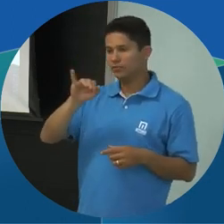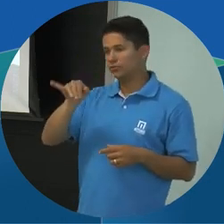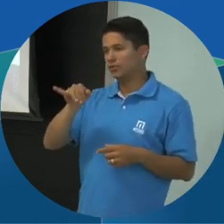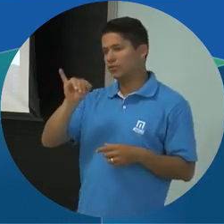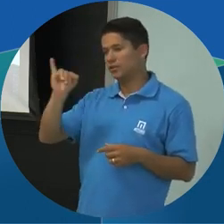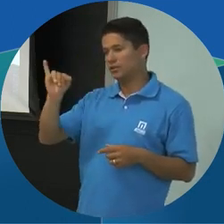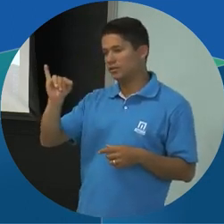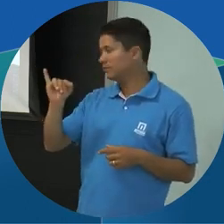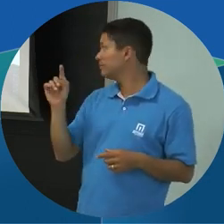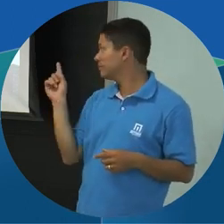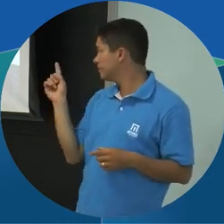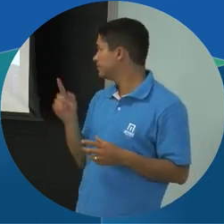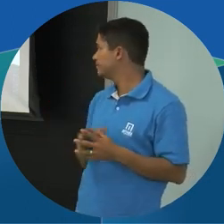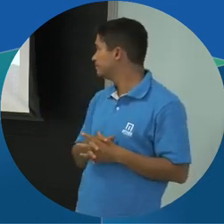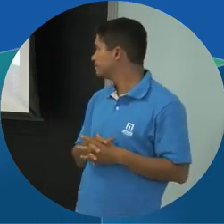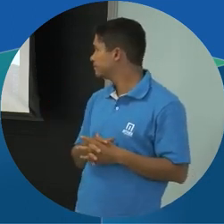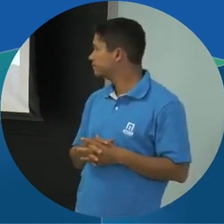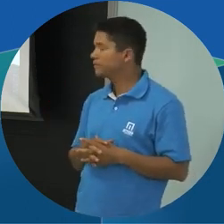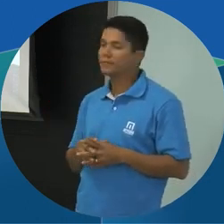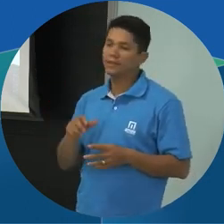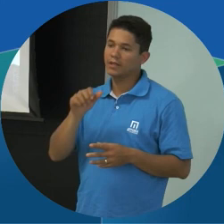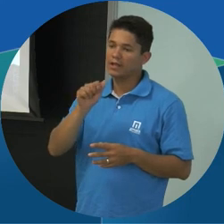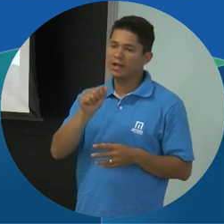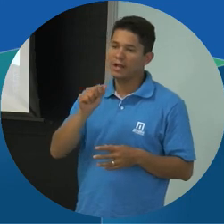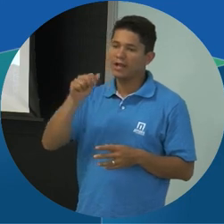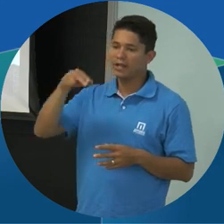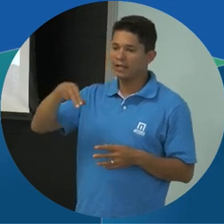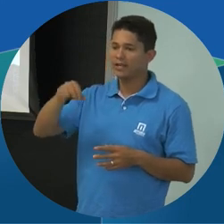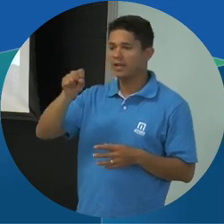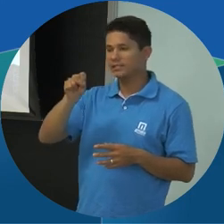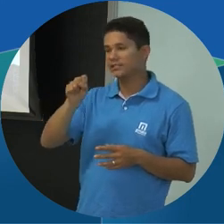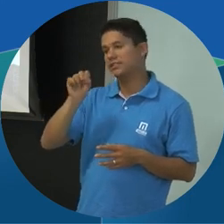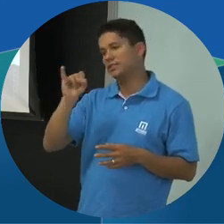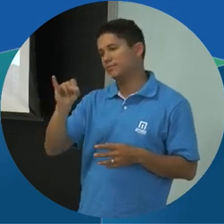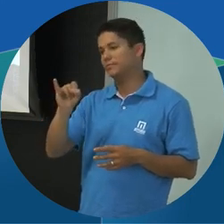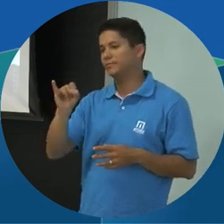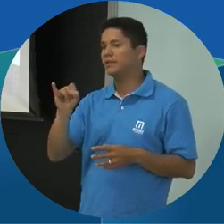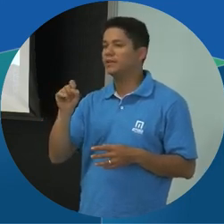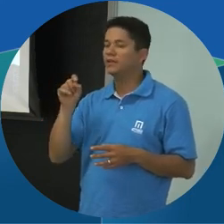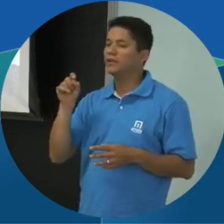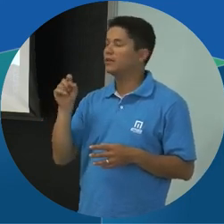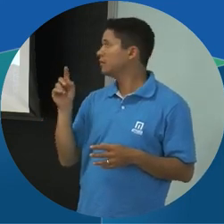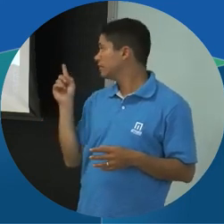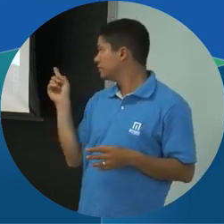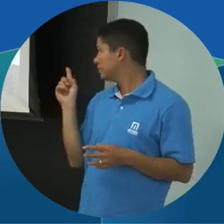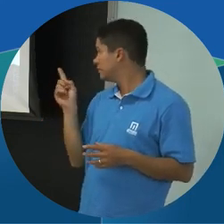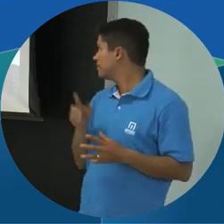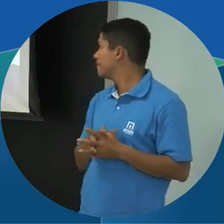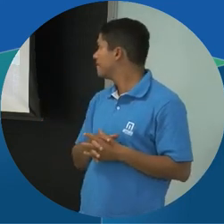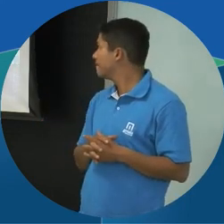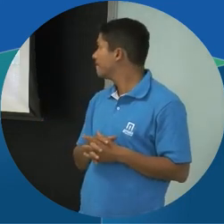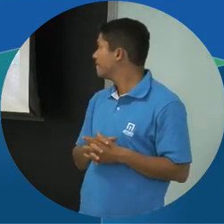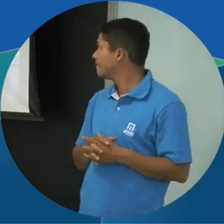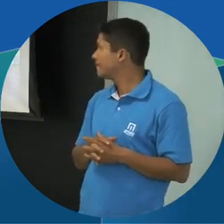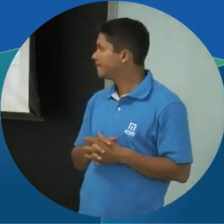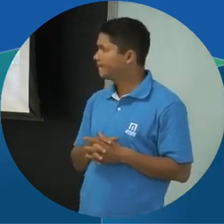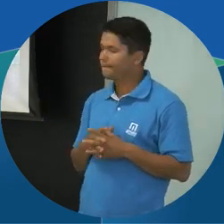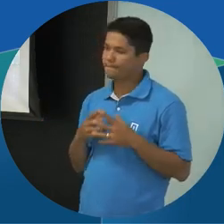Water Jet Institute, e a NSI, American National Standards Institute.